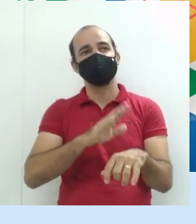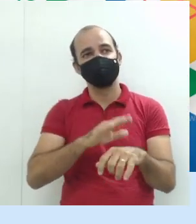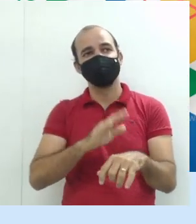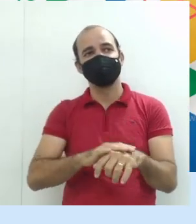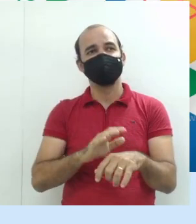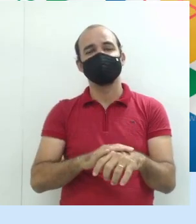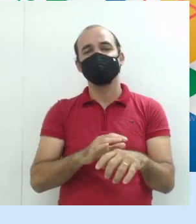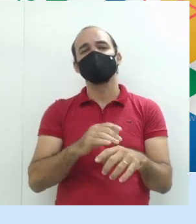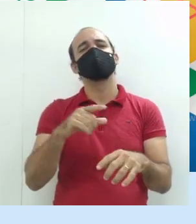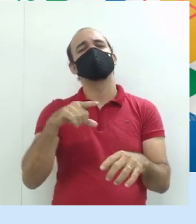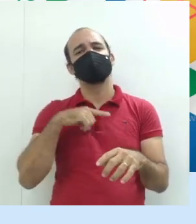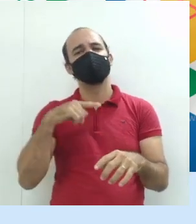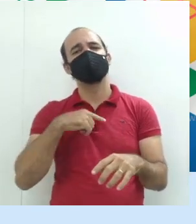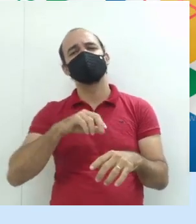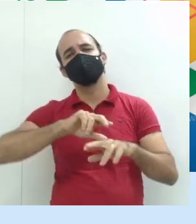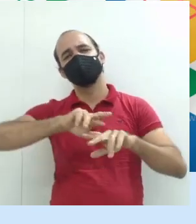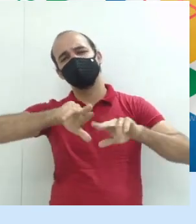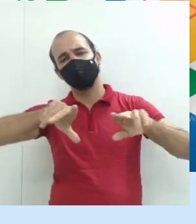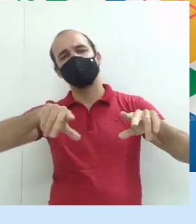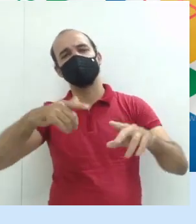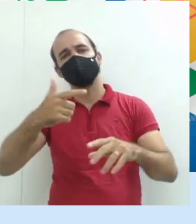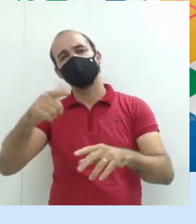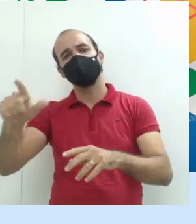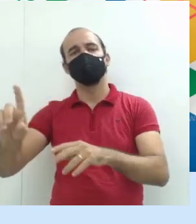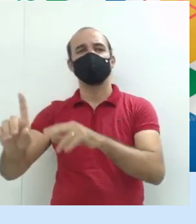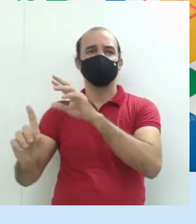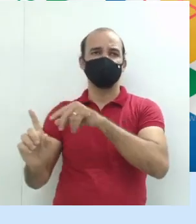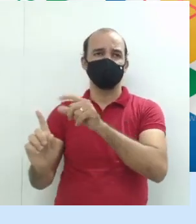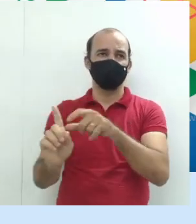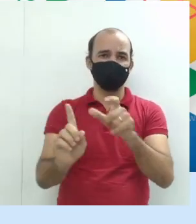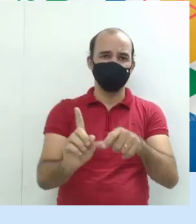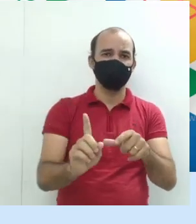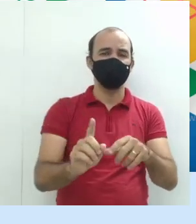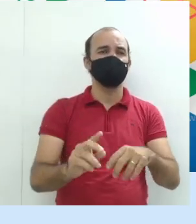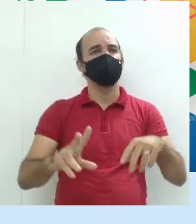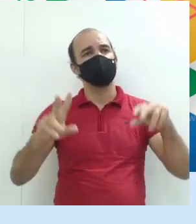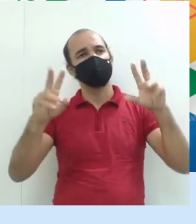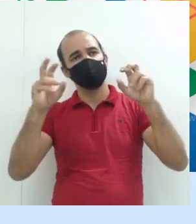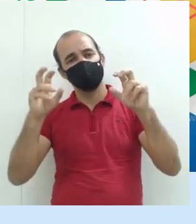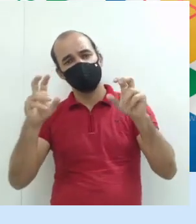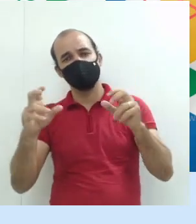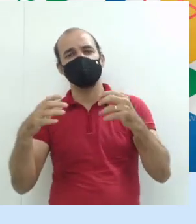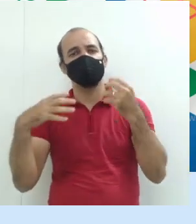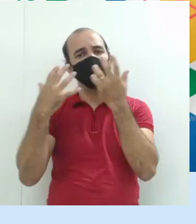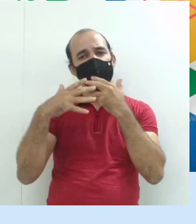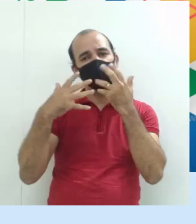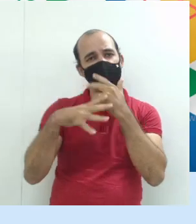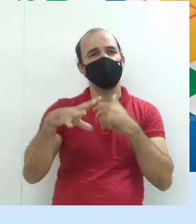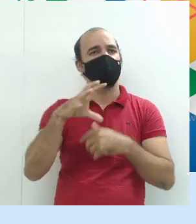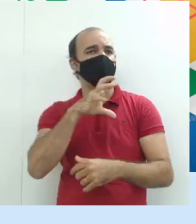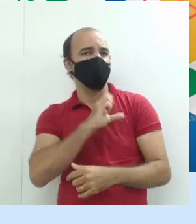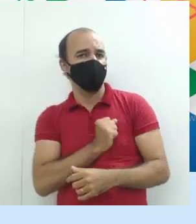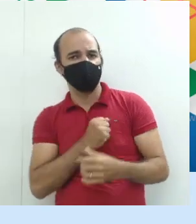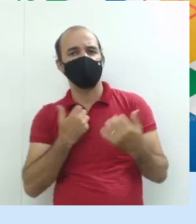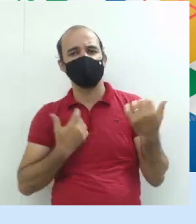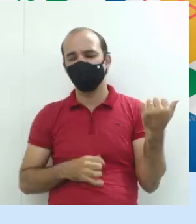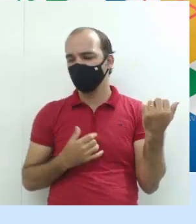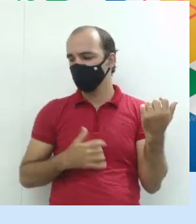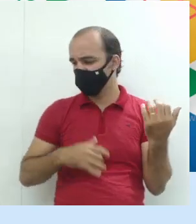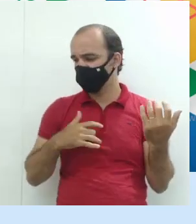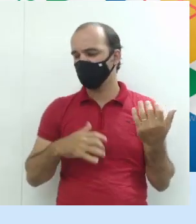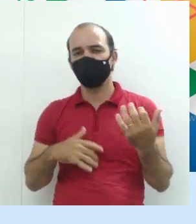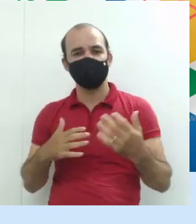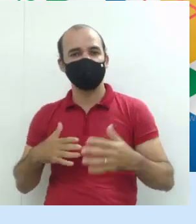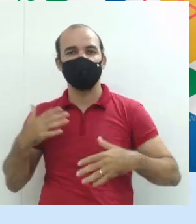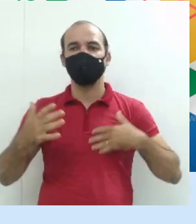outros artistas participaram do movimento. Suas letras eram românticas e o som era envolvente, digamos assim, alegre